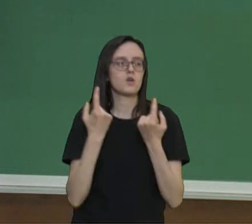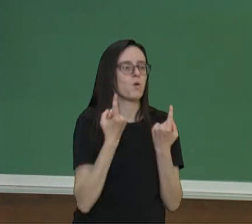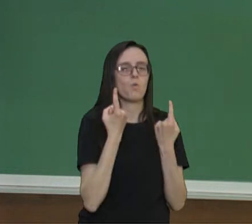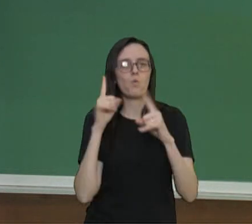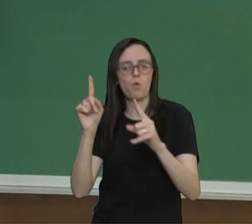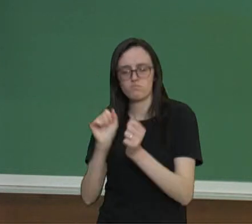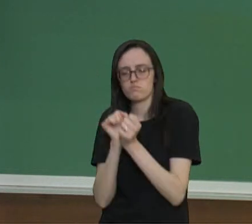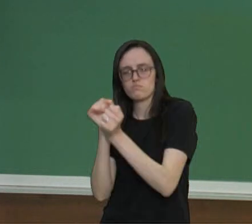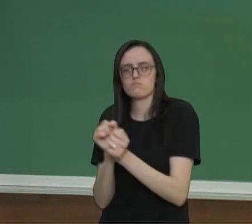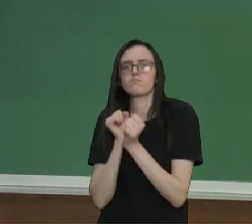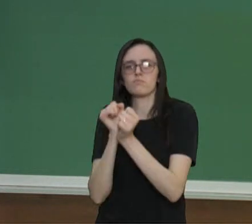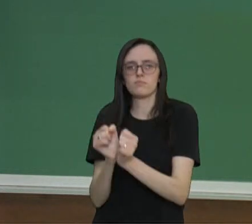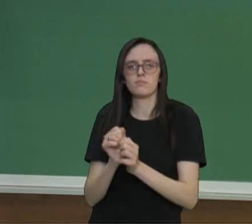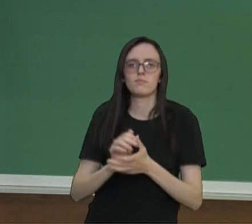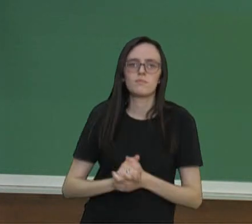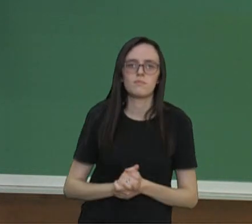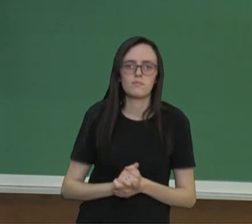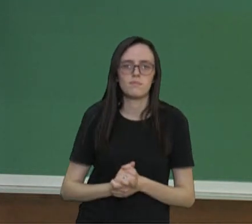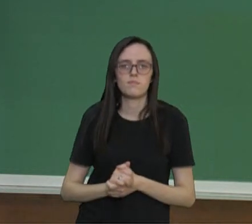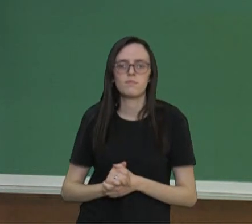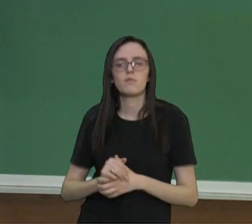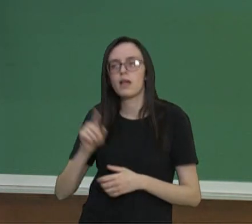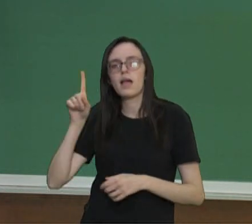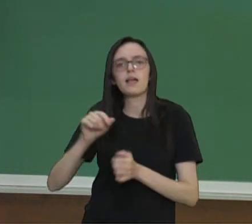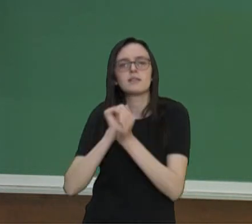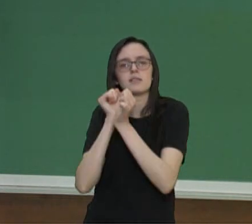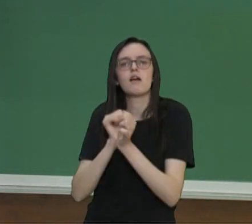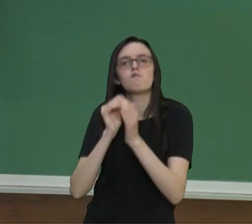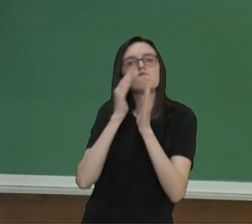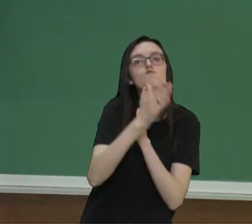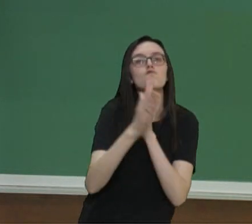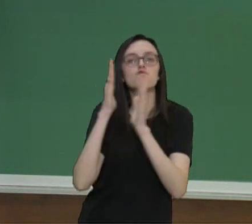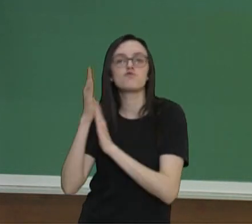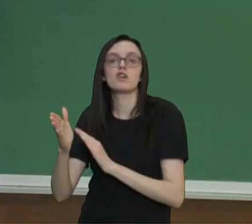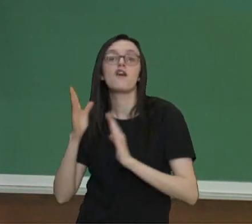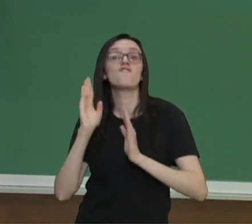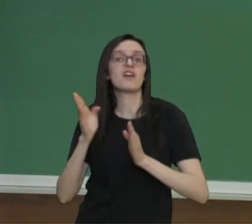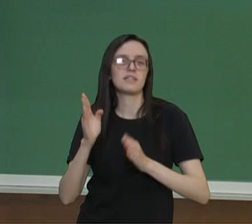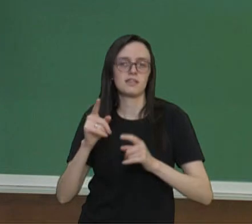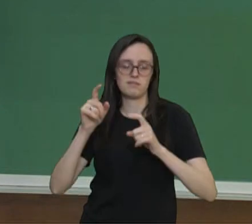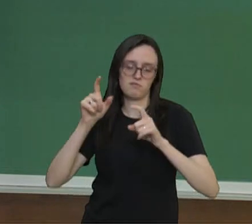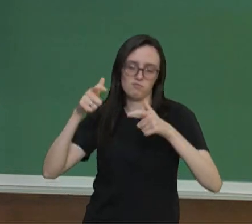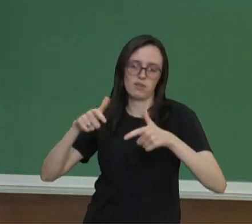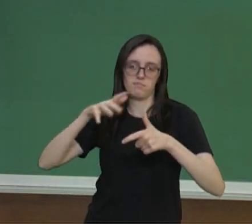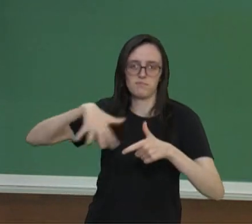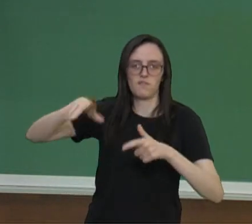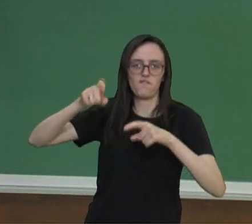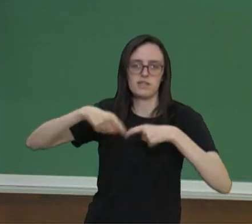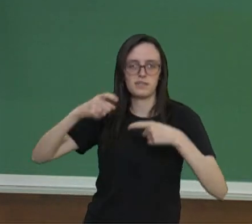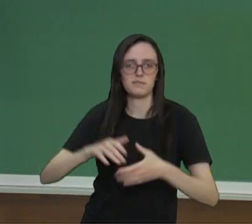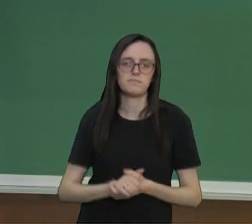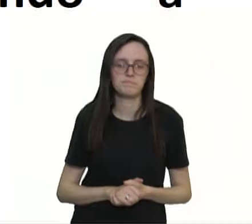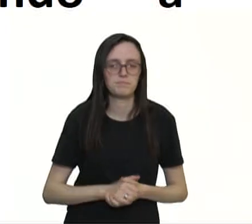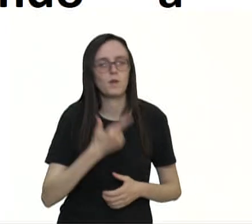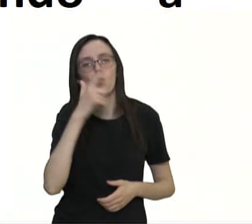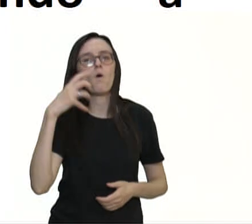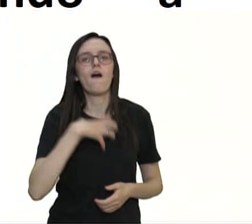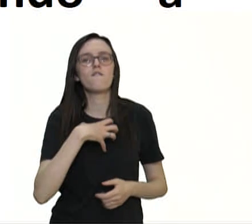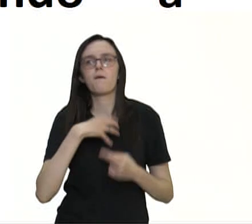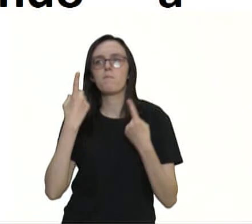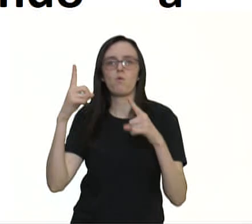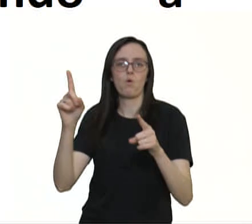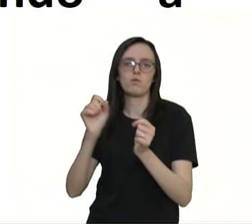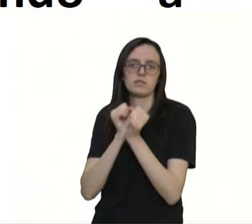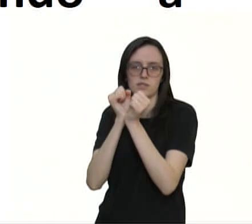à escravidão, que então fugiram das suas fazendas. Mais formas de resistência à escravidão.